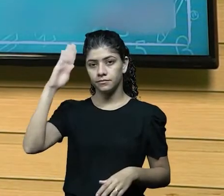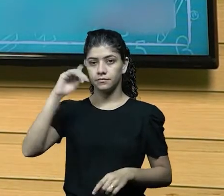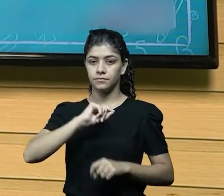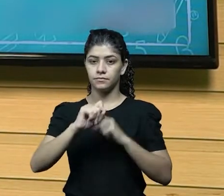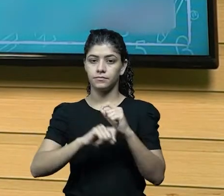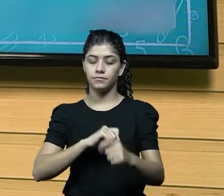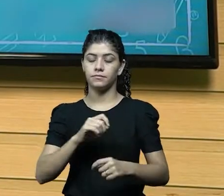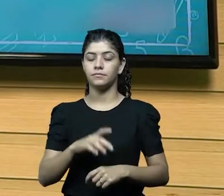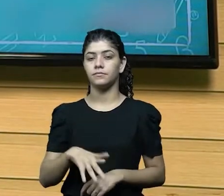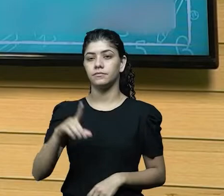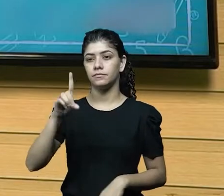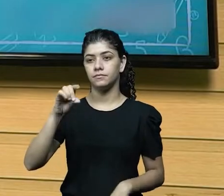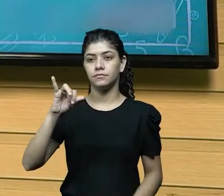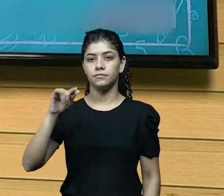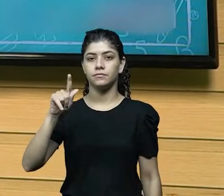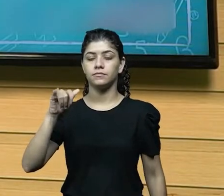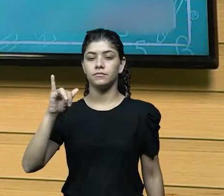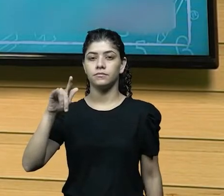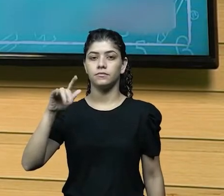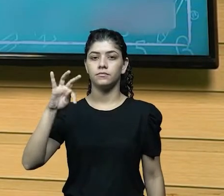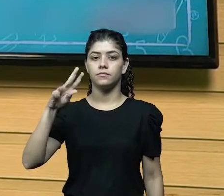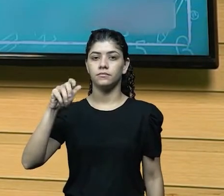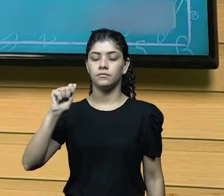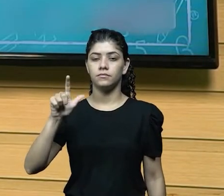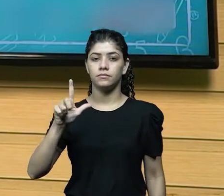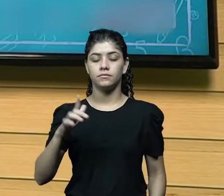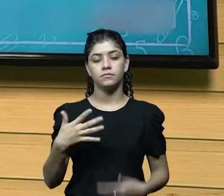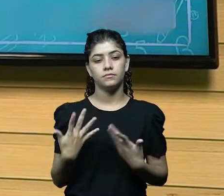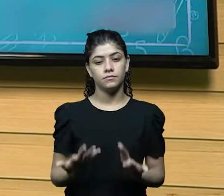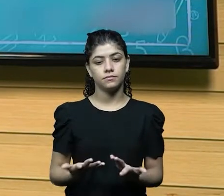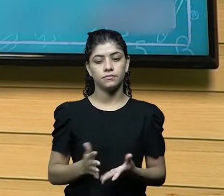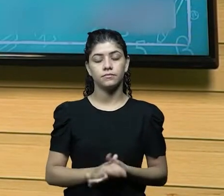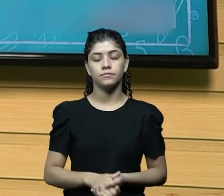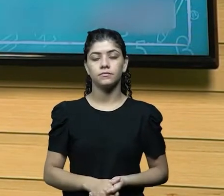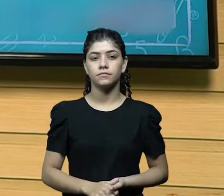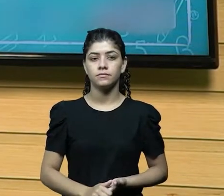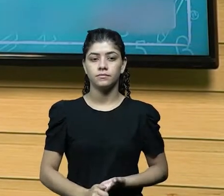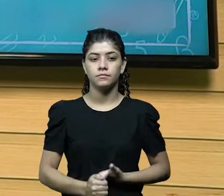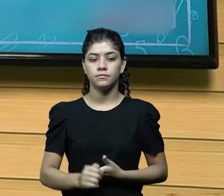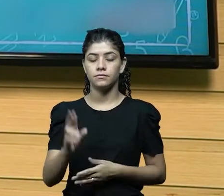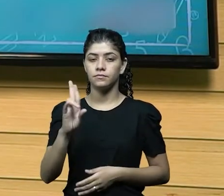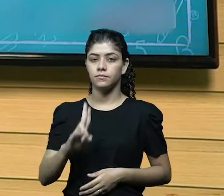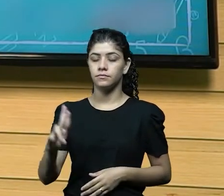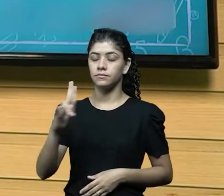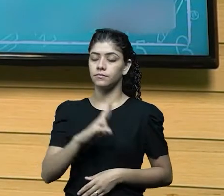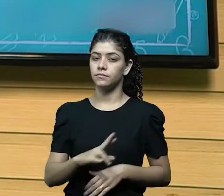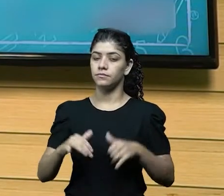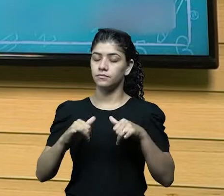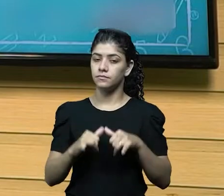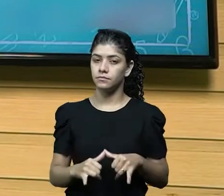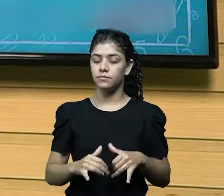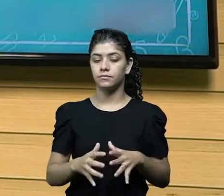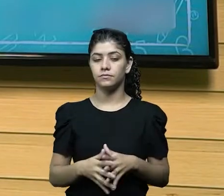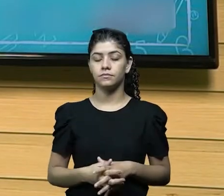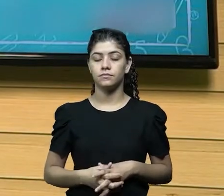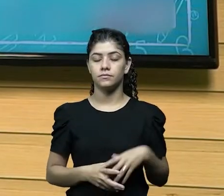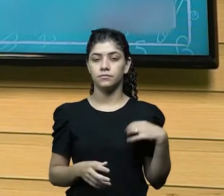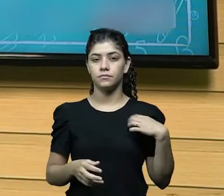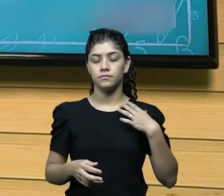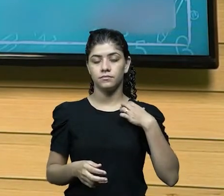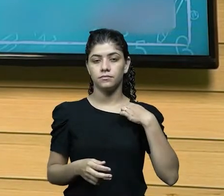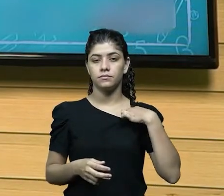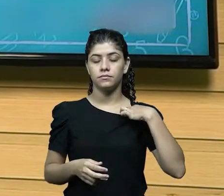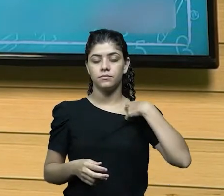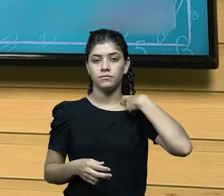medida digital. Não significa que ele não seja de uso ou ideal para se usar. Ele tem que